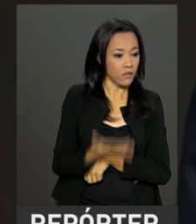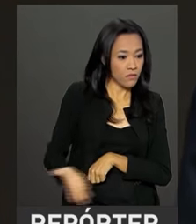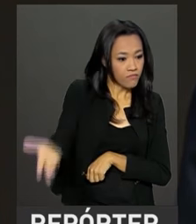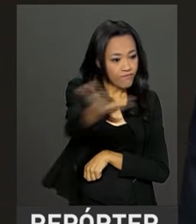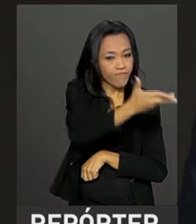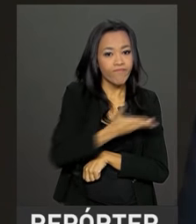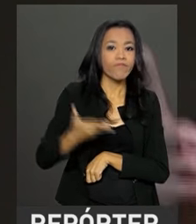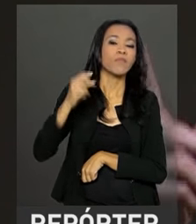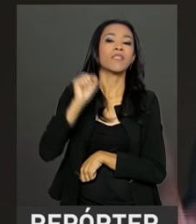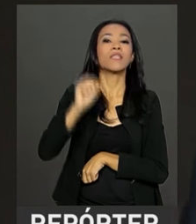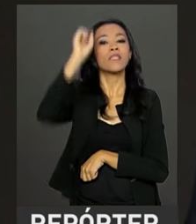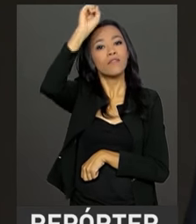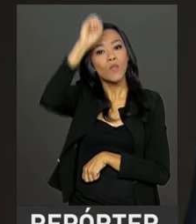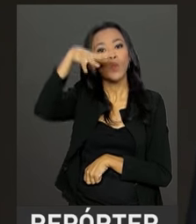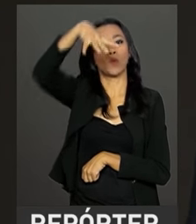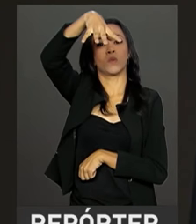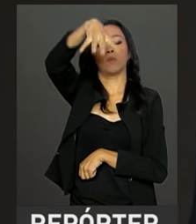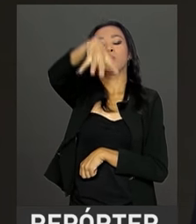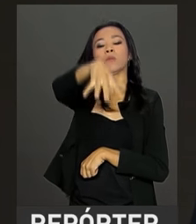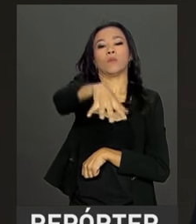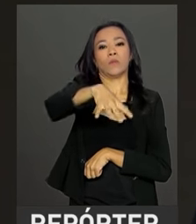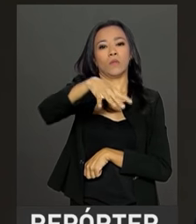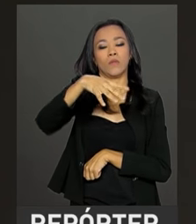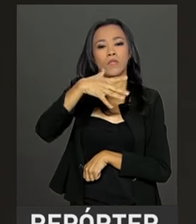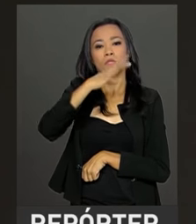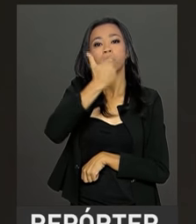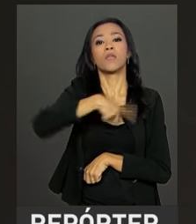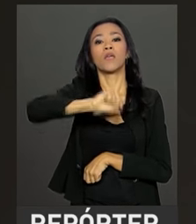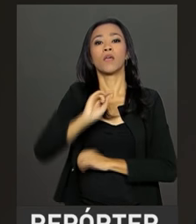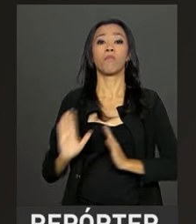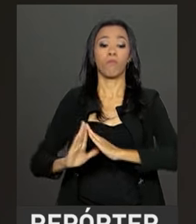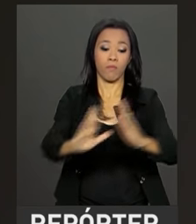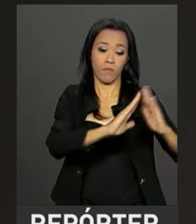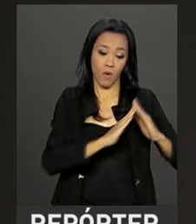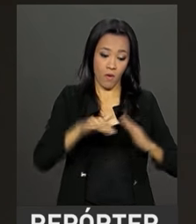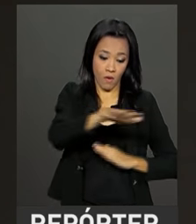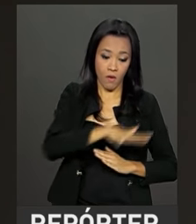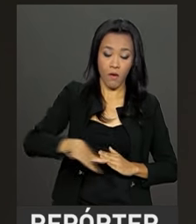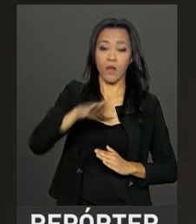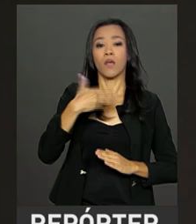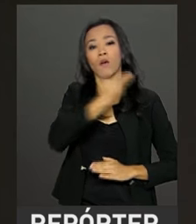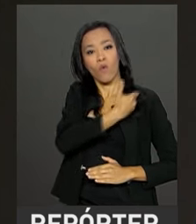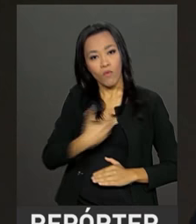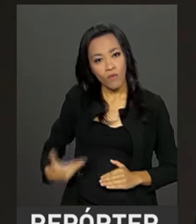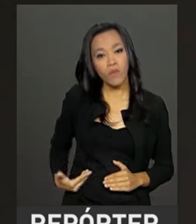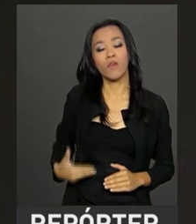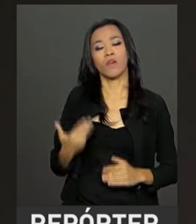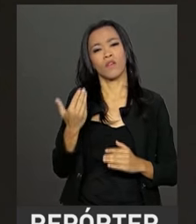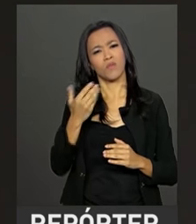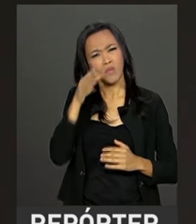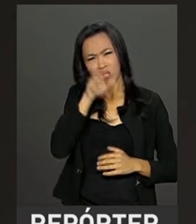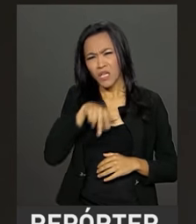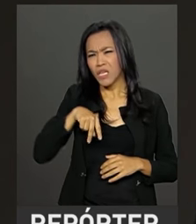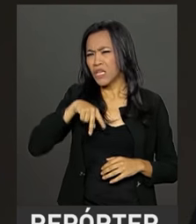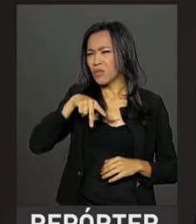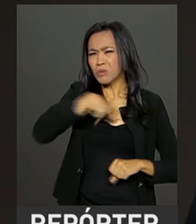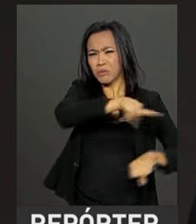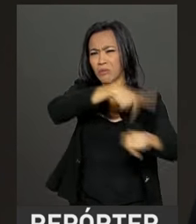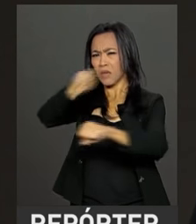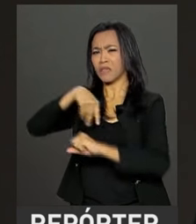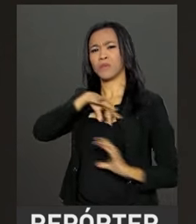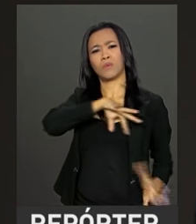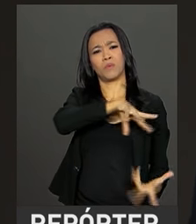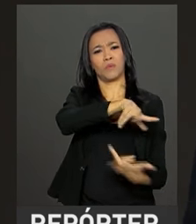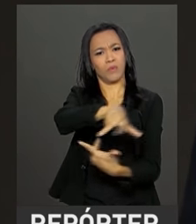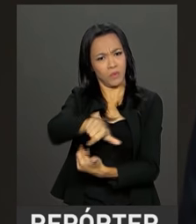ilumine todos aqueles que habitam a síria governantes e governados e as nações do mundo todo